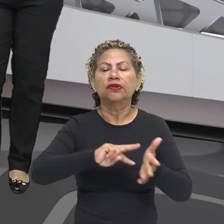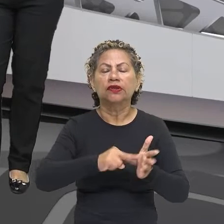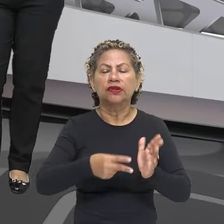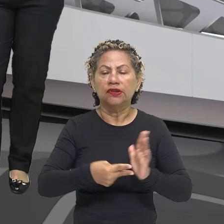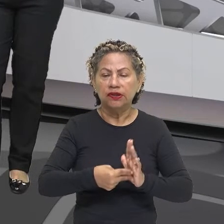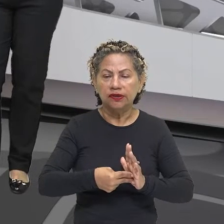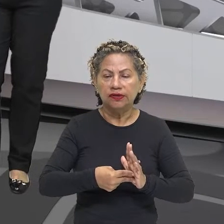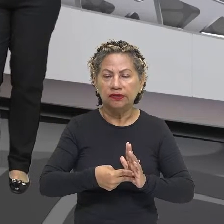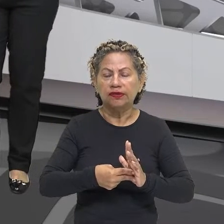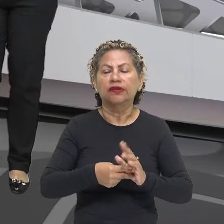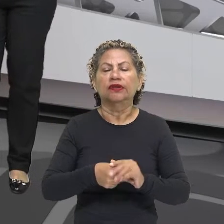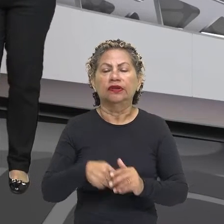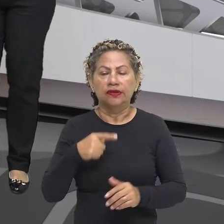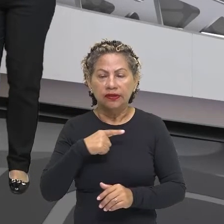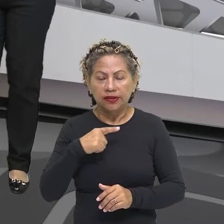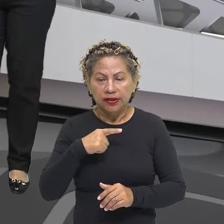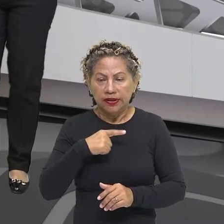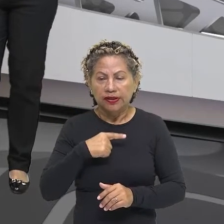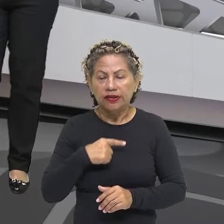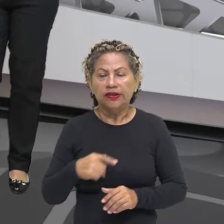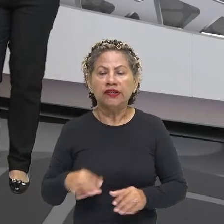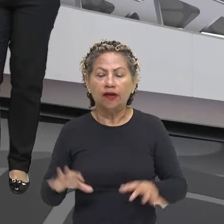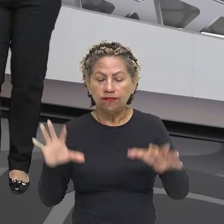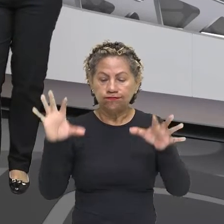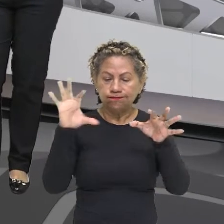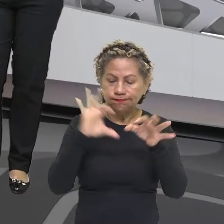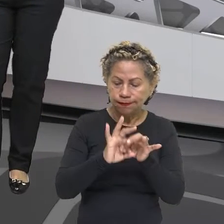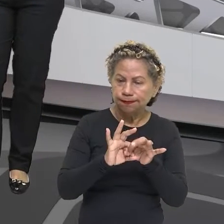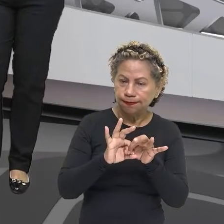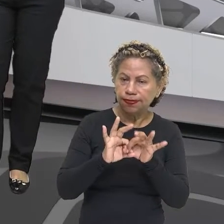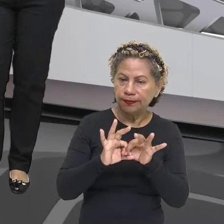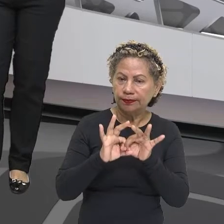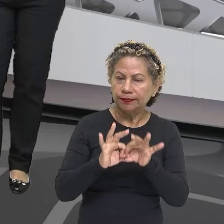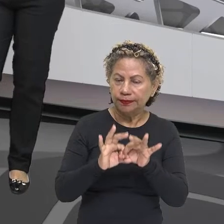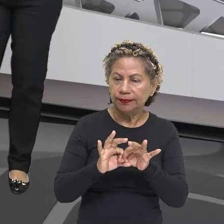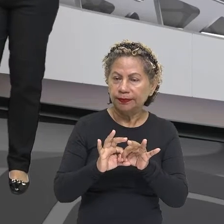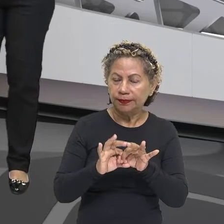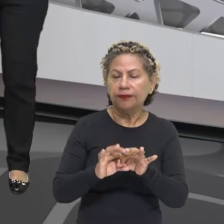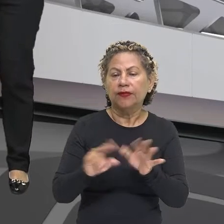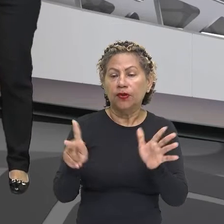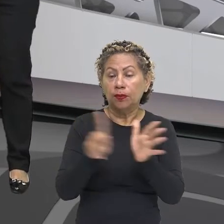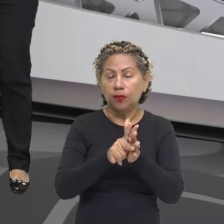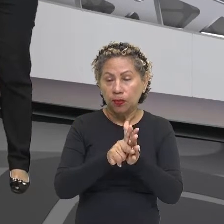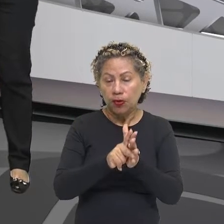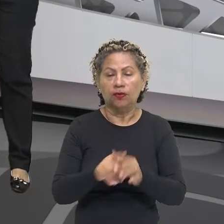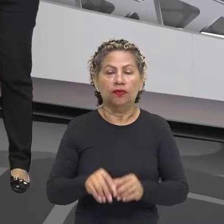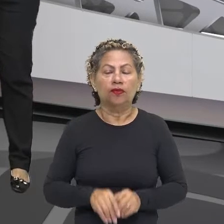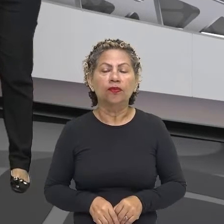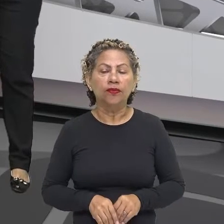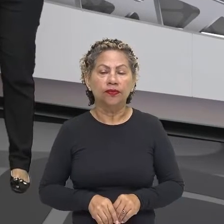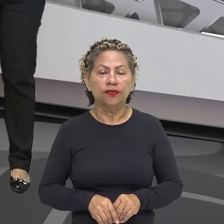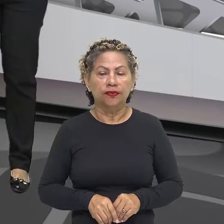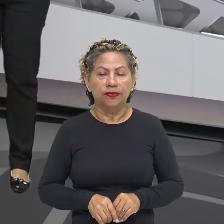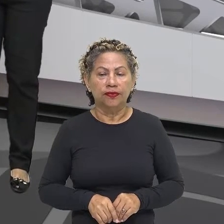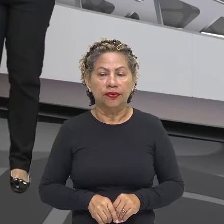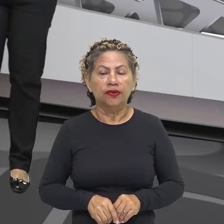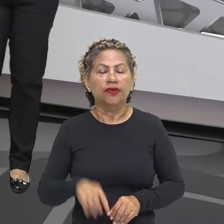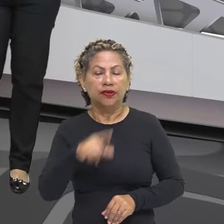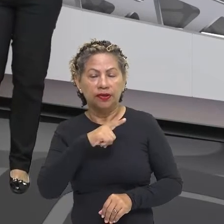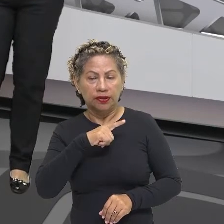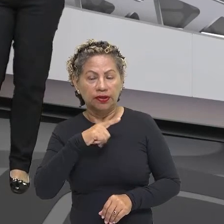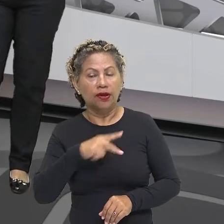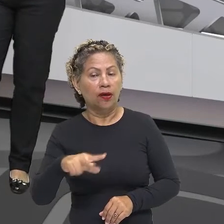conseguirá visualizar esses arquivos. Também possui versões para celulares, tablets e computadores.